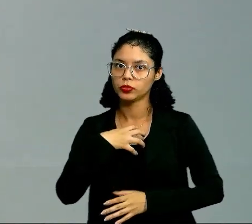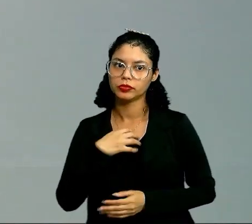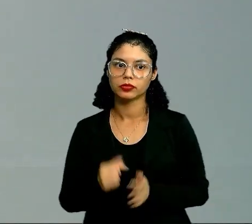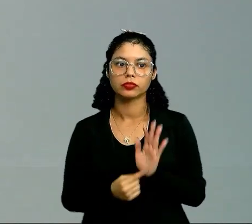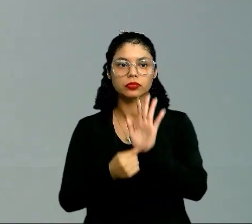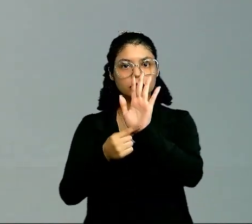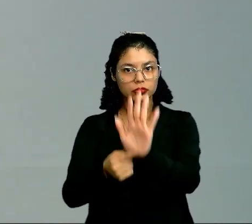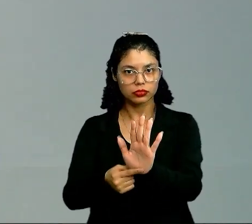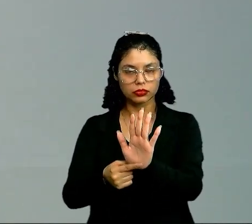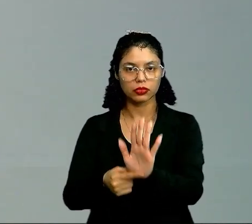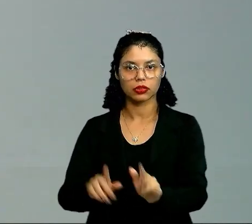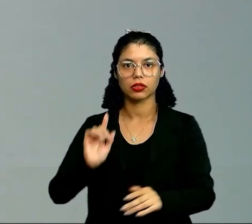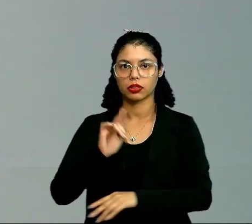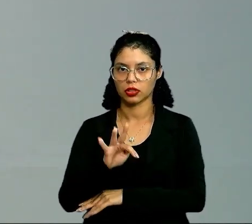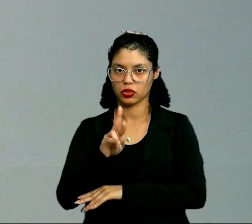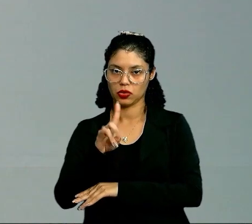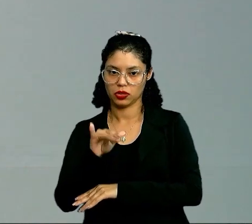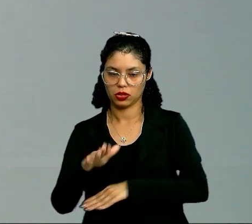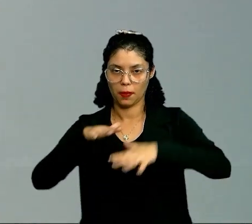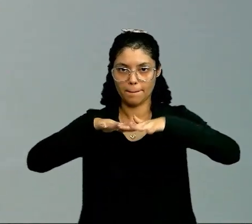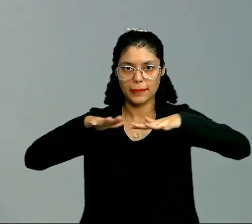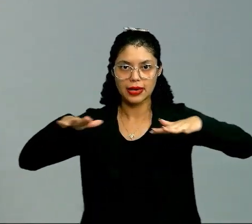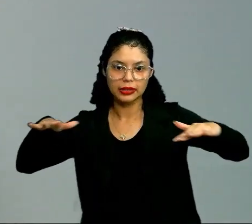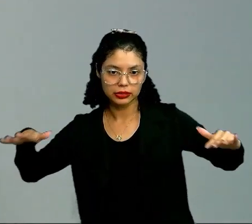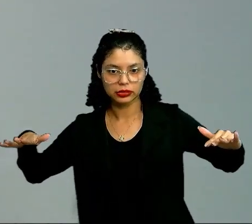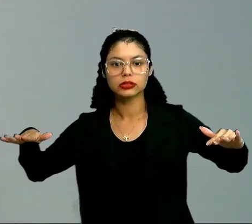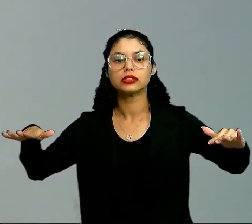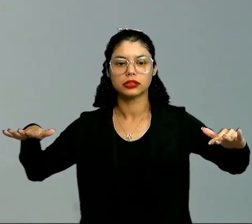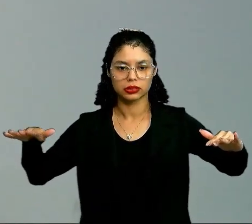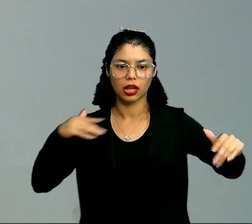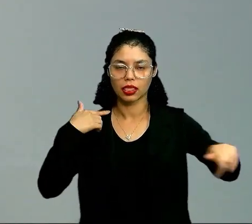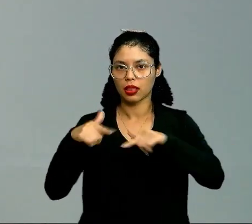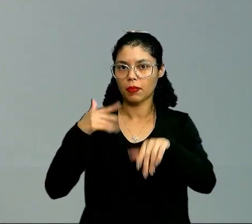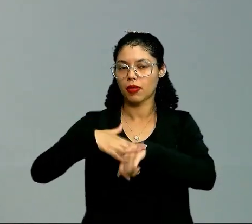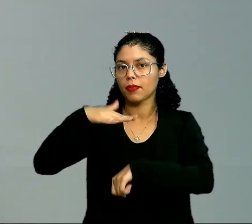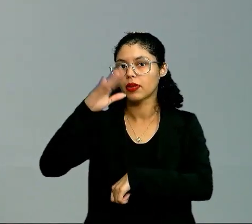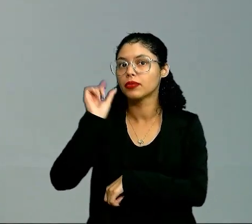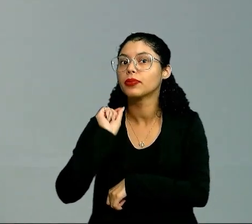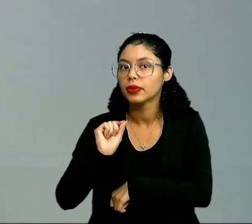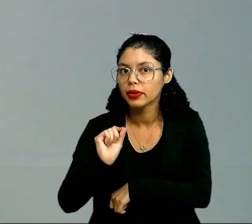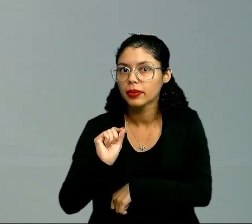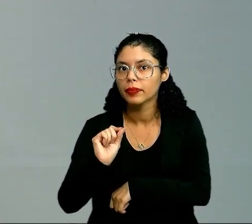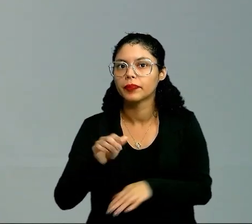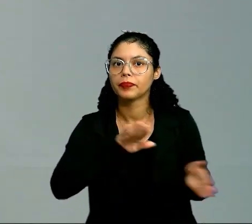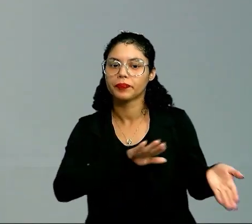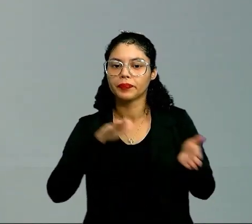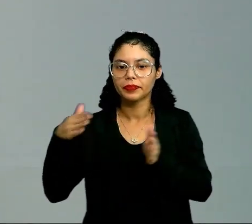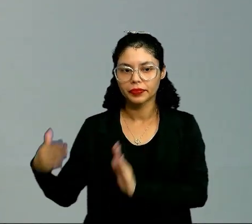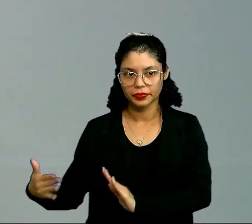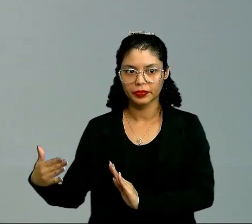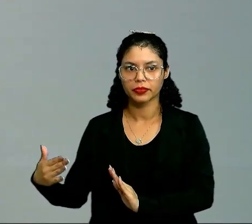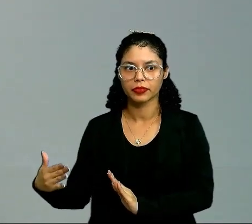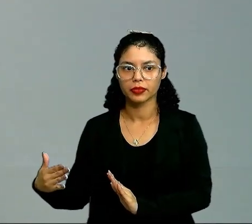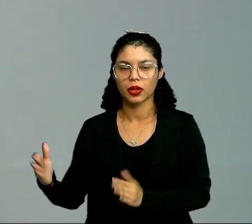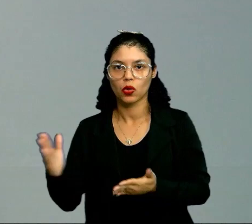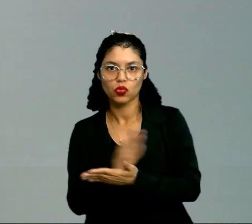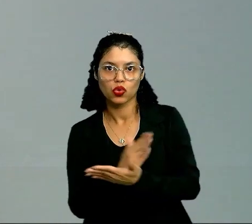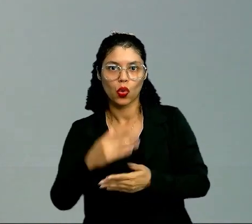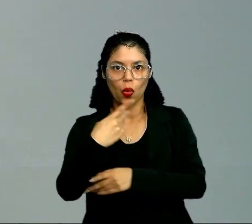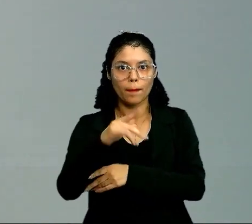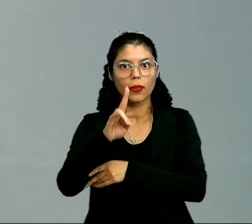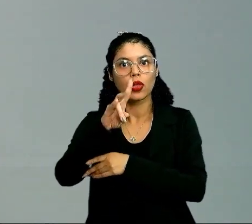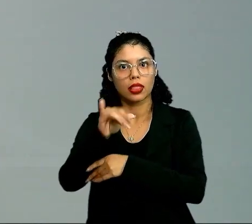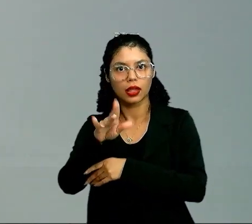vou mostrar que a geometria plana, tá, ela trabalha mais a parte de alguns